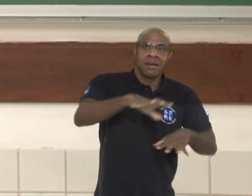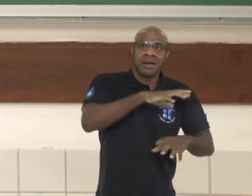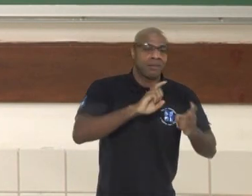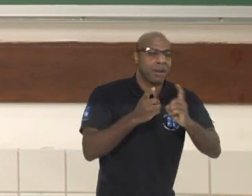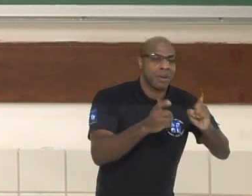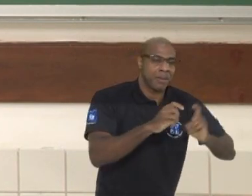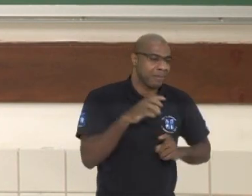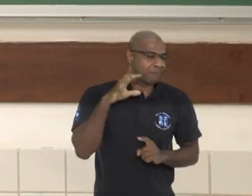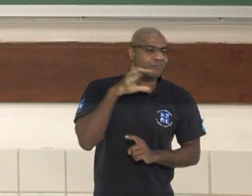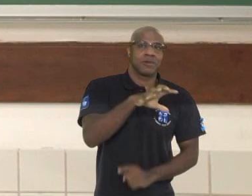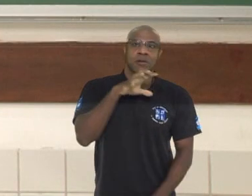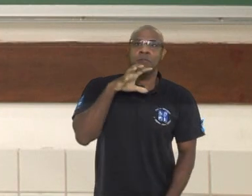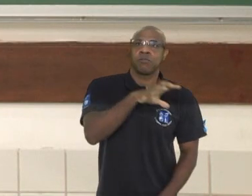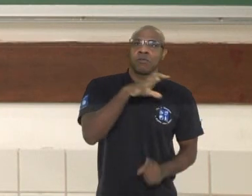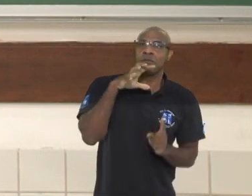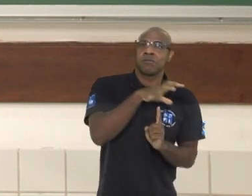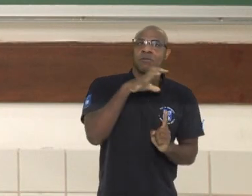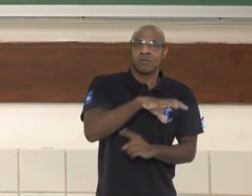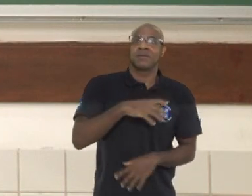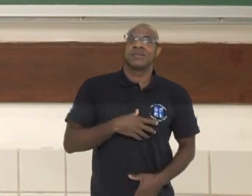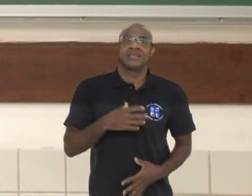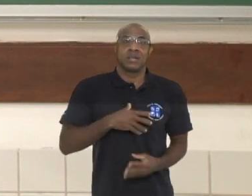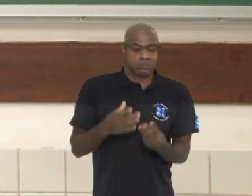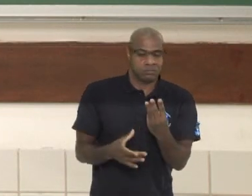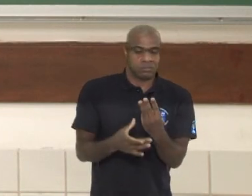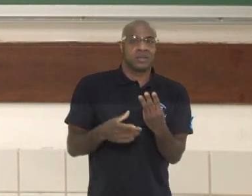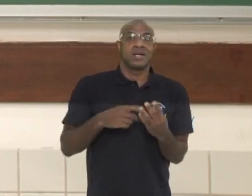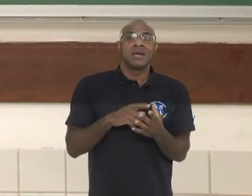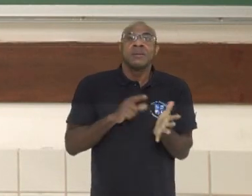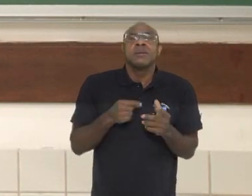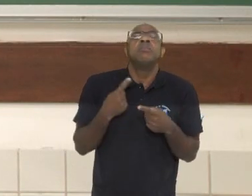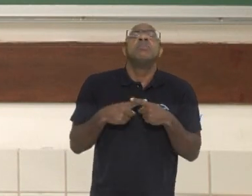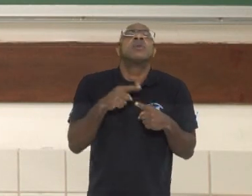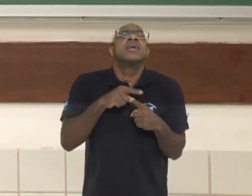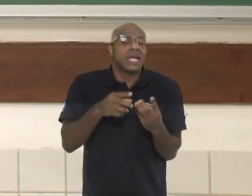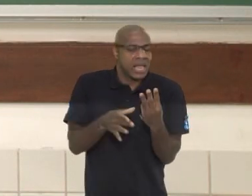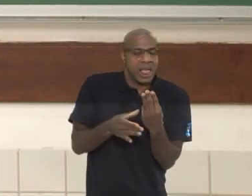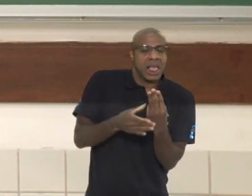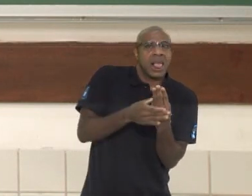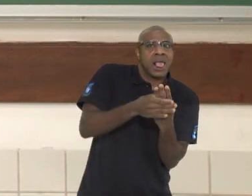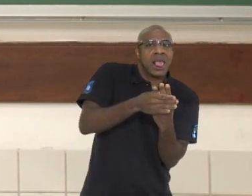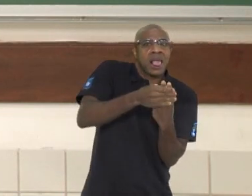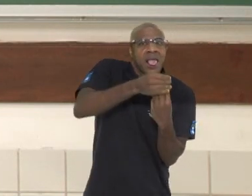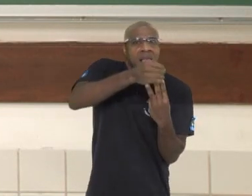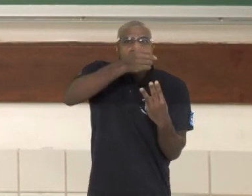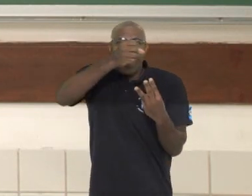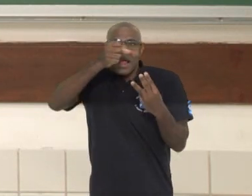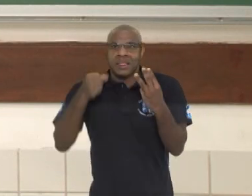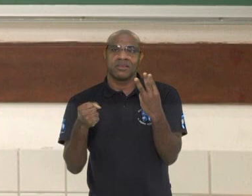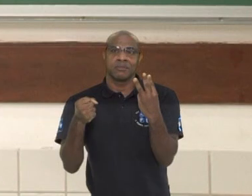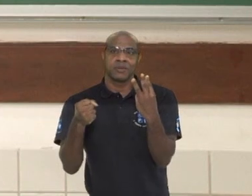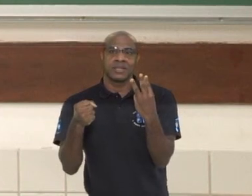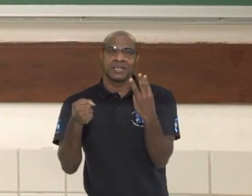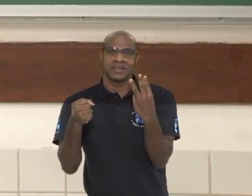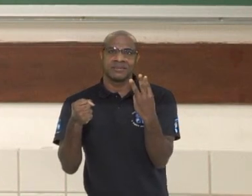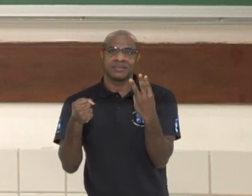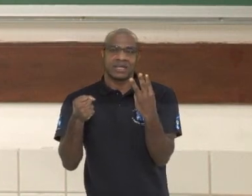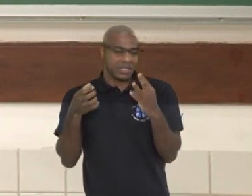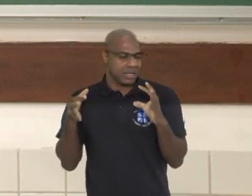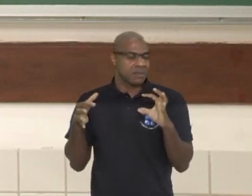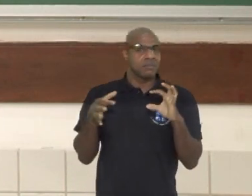aplicando no Brasil. Montesquieu foi a favor dos três poderes. E esses conjurados que liam Montesquieu, por